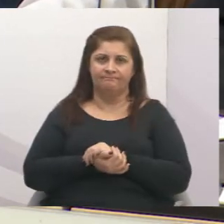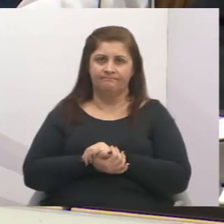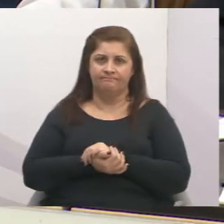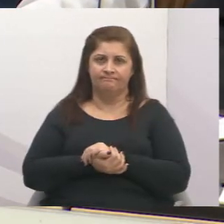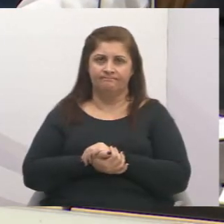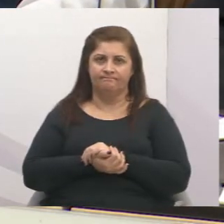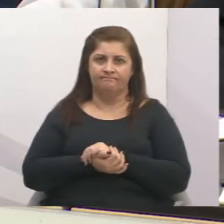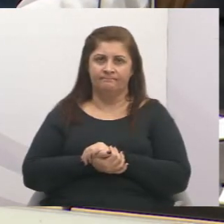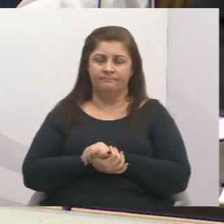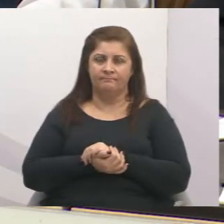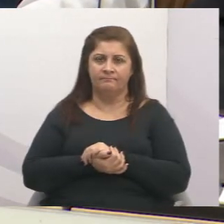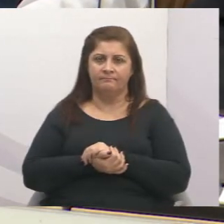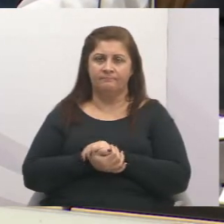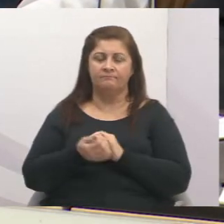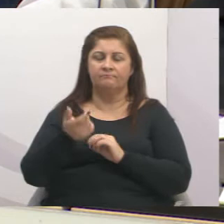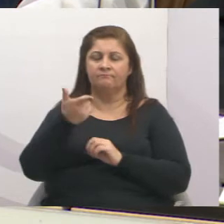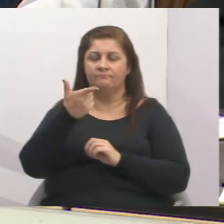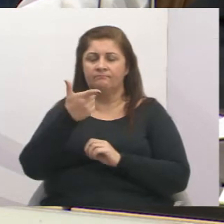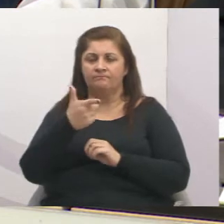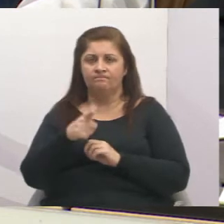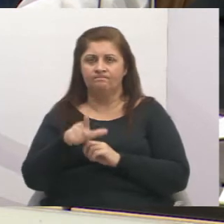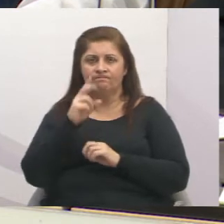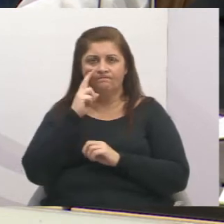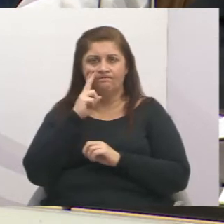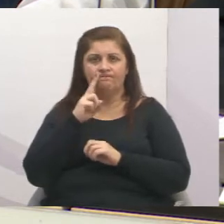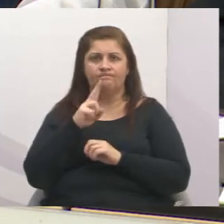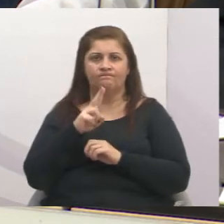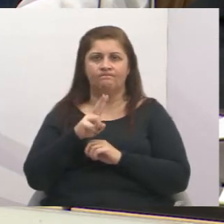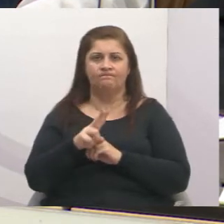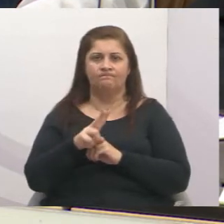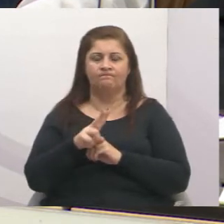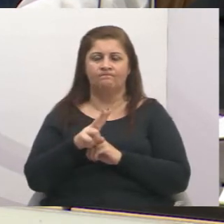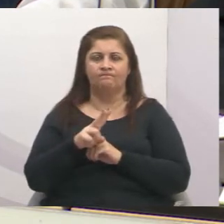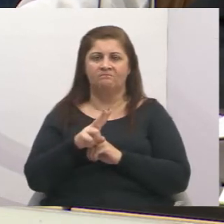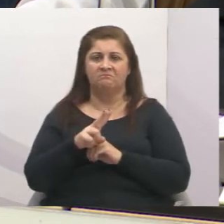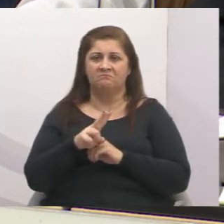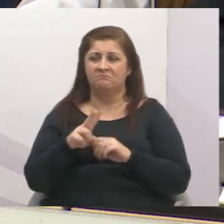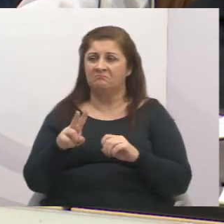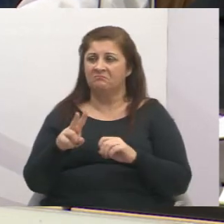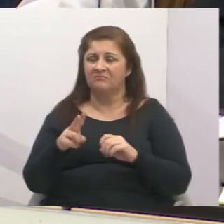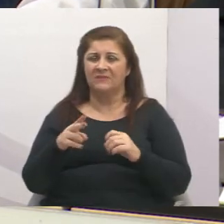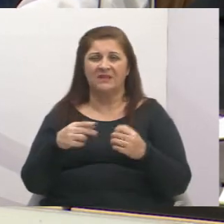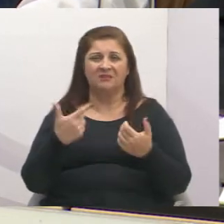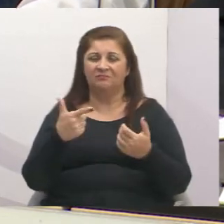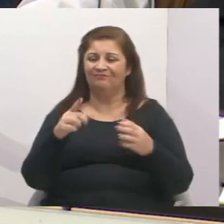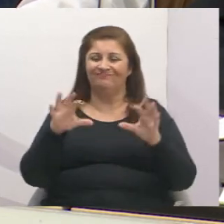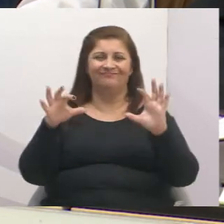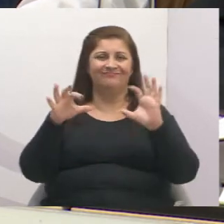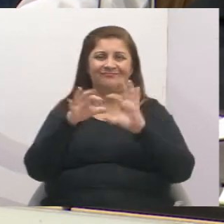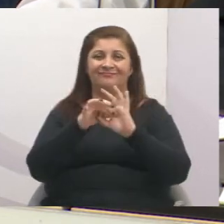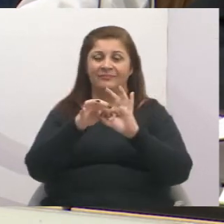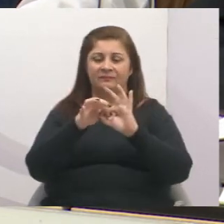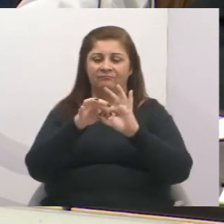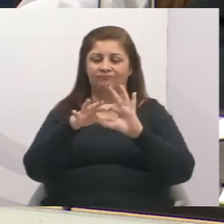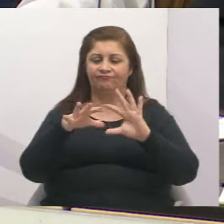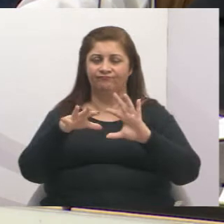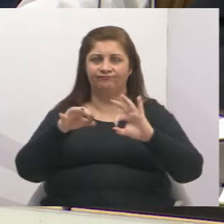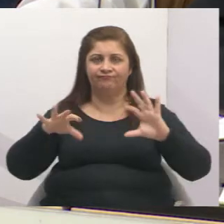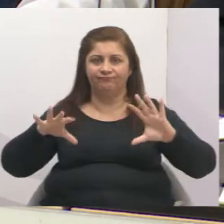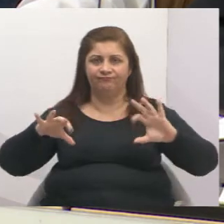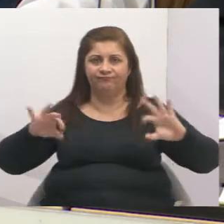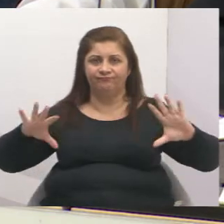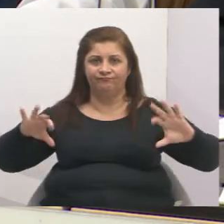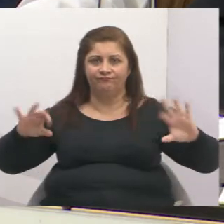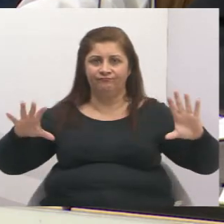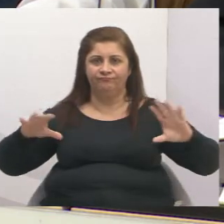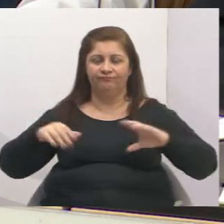mais uma vez a gente vê, né, a desmobilização da classe trabalhadora, da população, seja ele